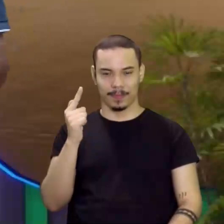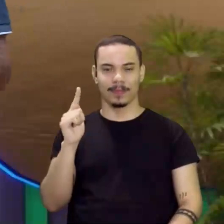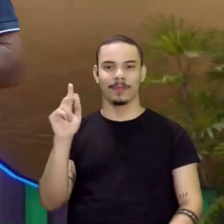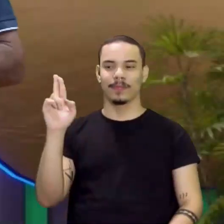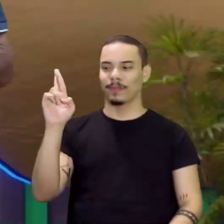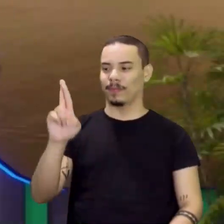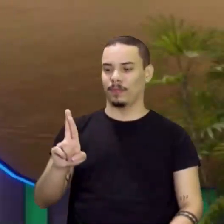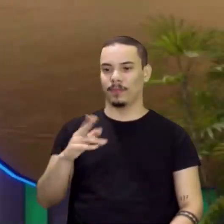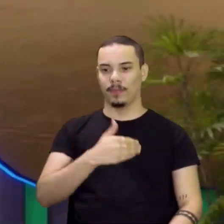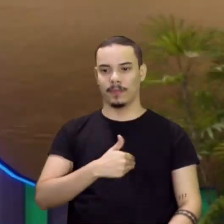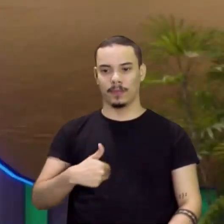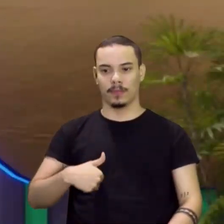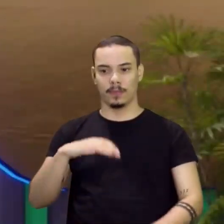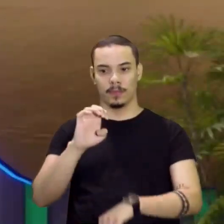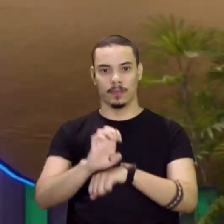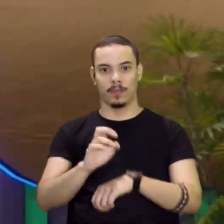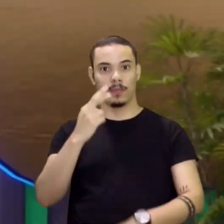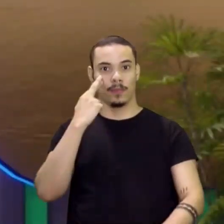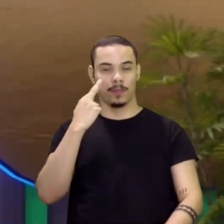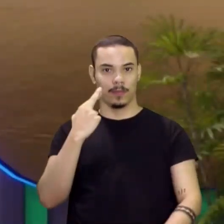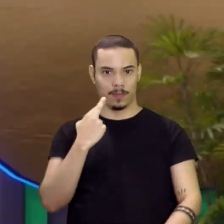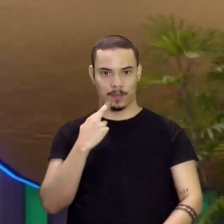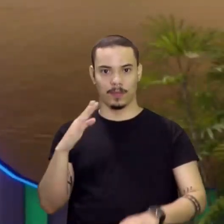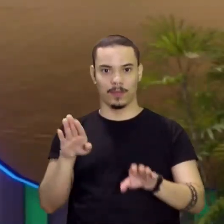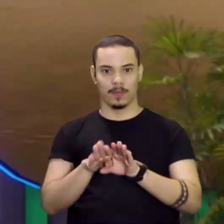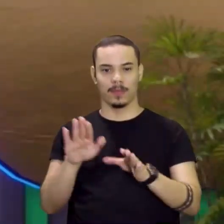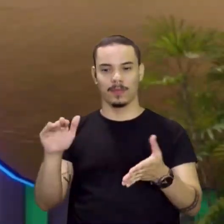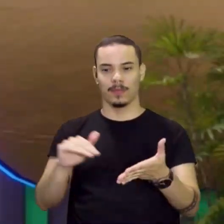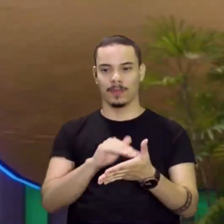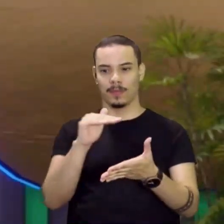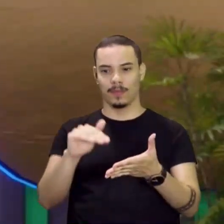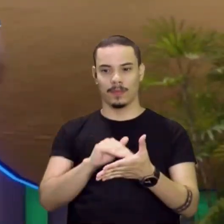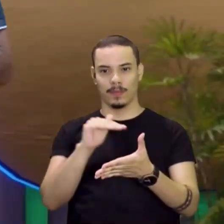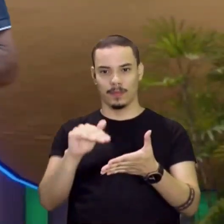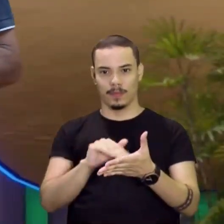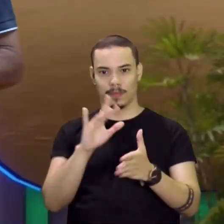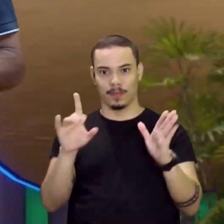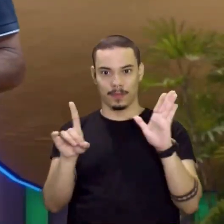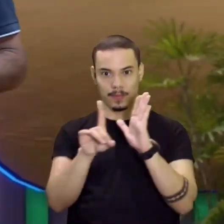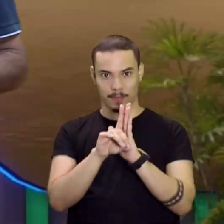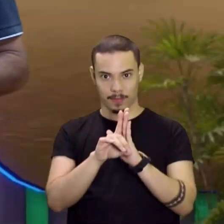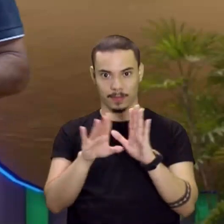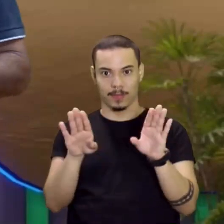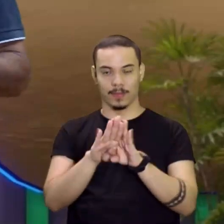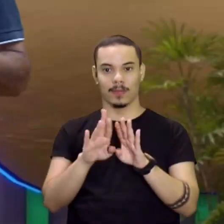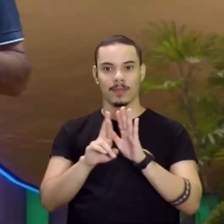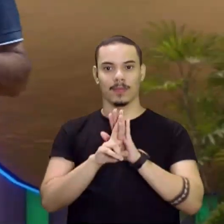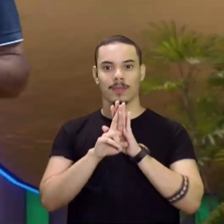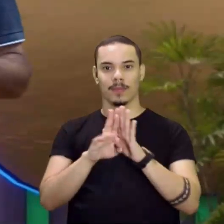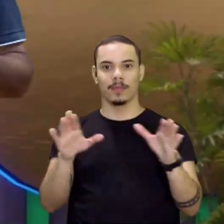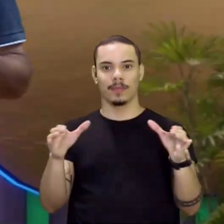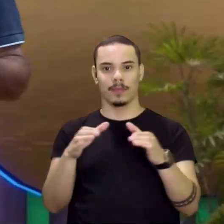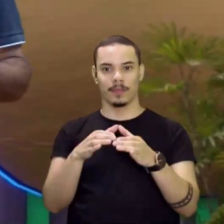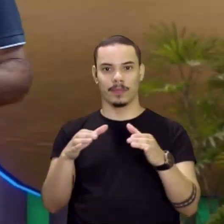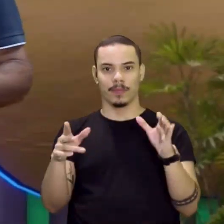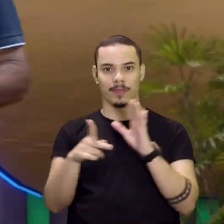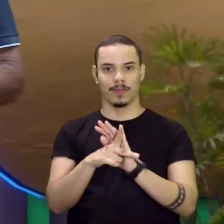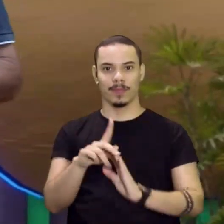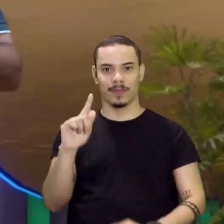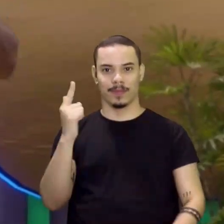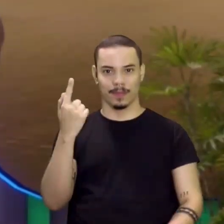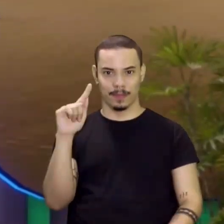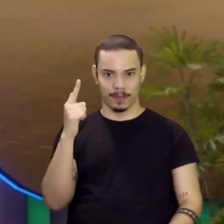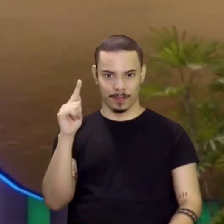nome do governo do estado de Rondônia, da Secretaria Estadual de Educação, em nome aqui da equipe de